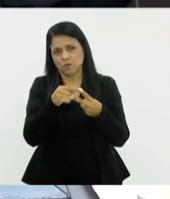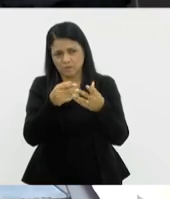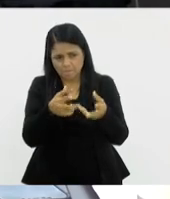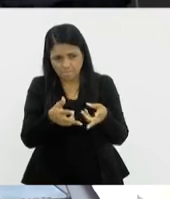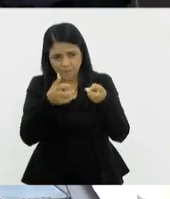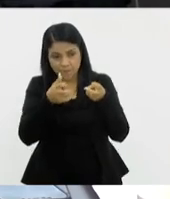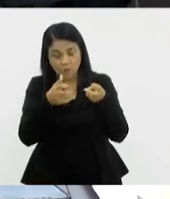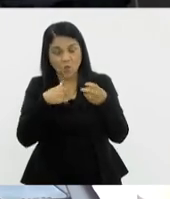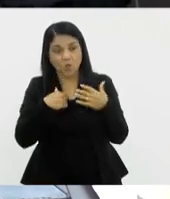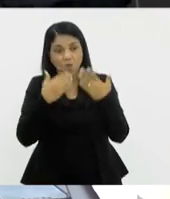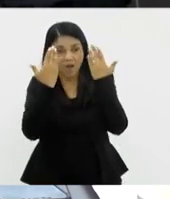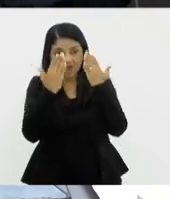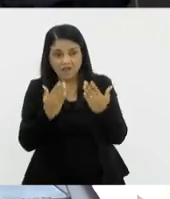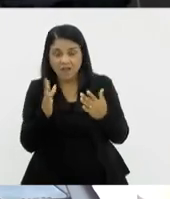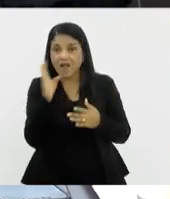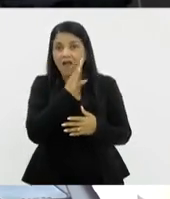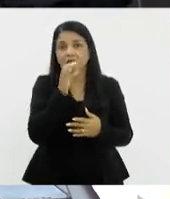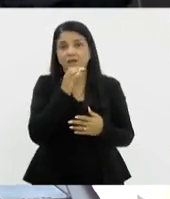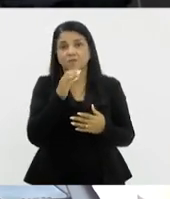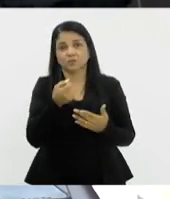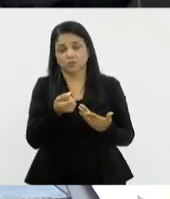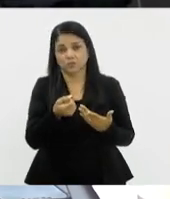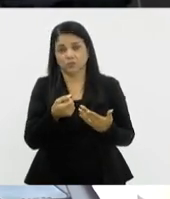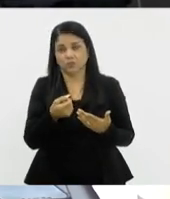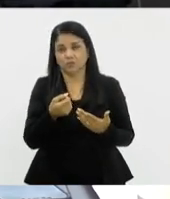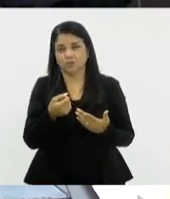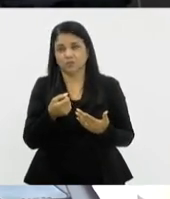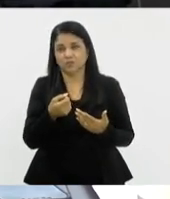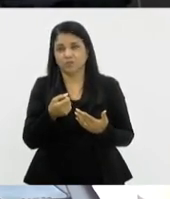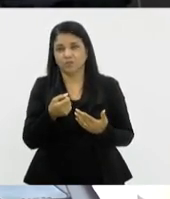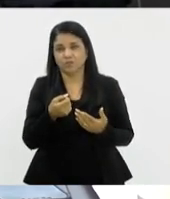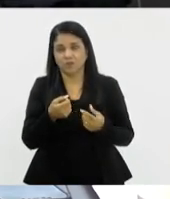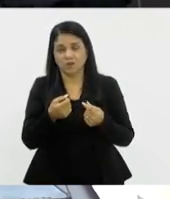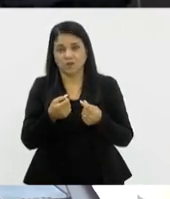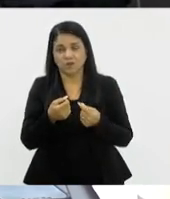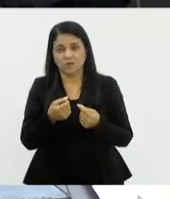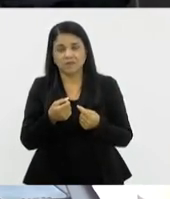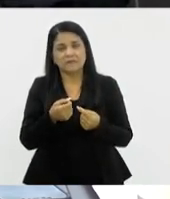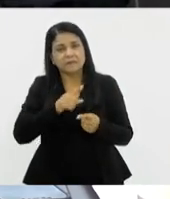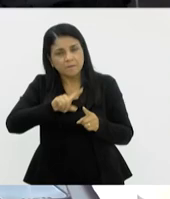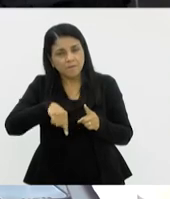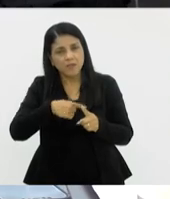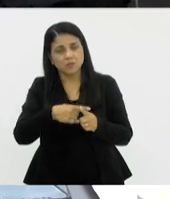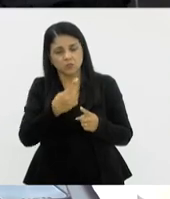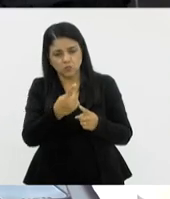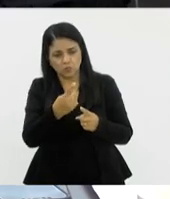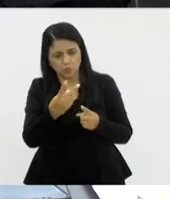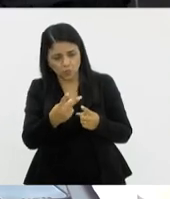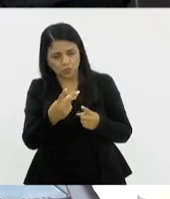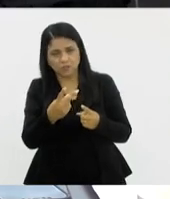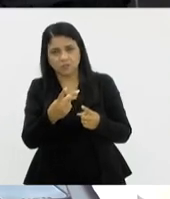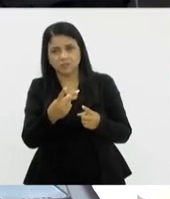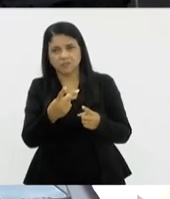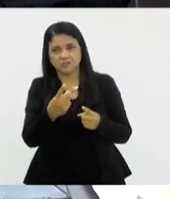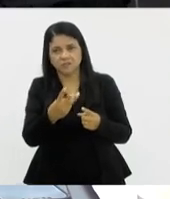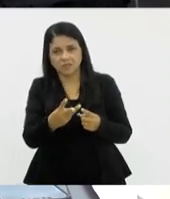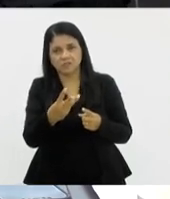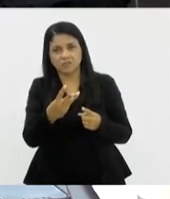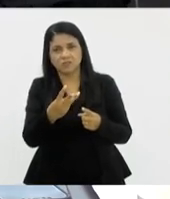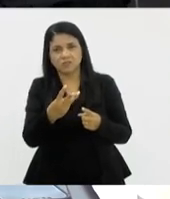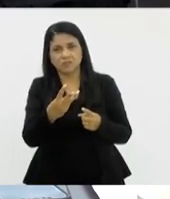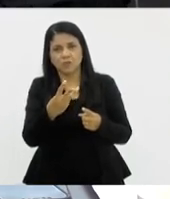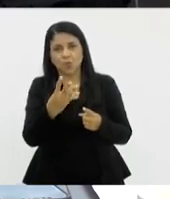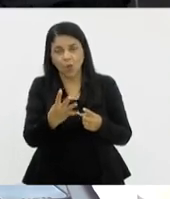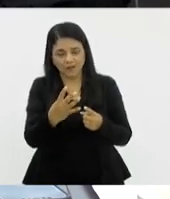rapidamente analisei. Porque são, na verdade, são um, além desse, um, dois, três, são